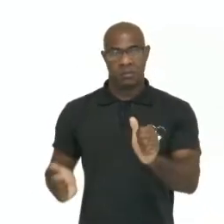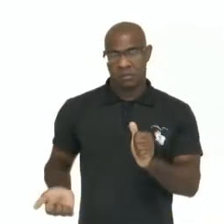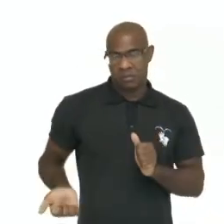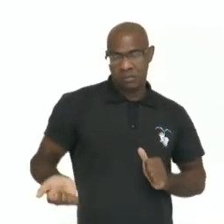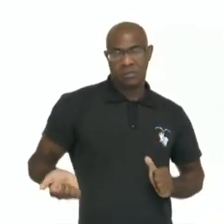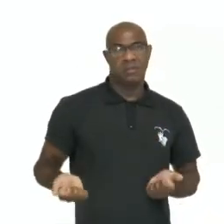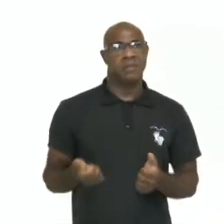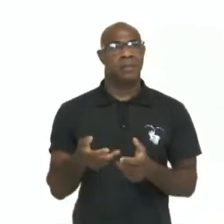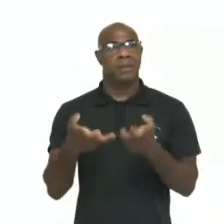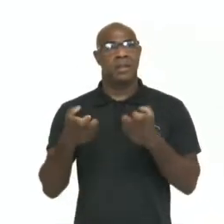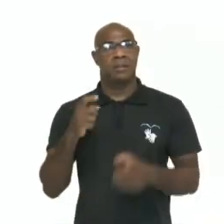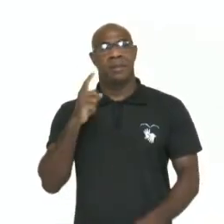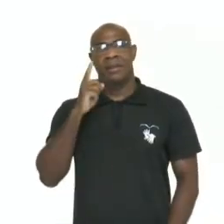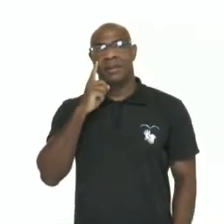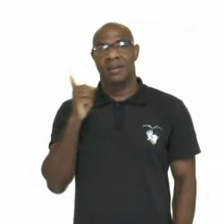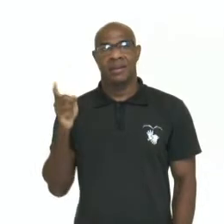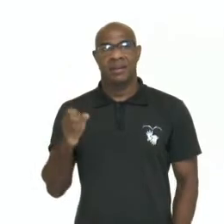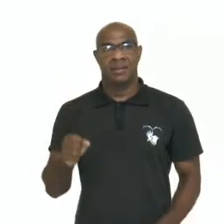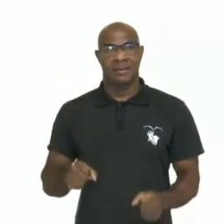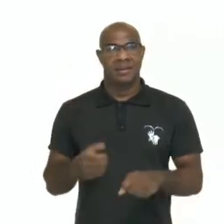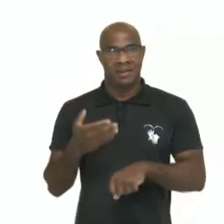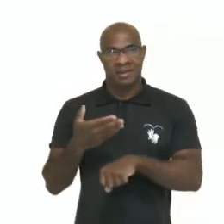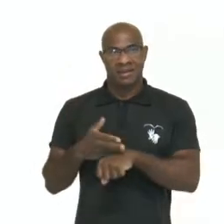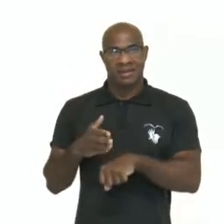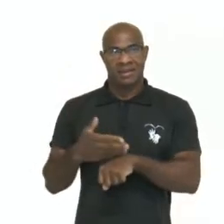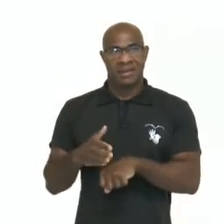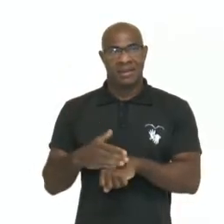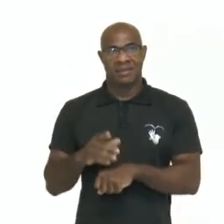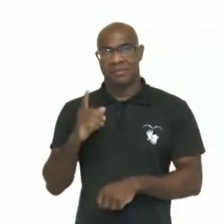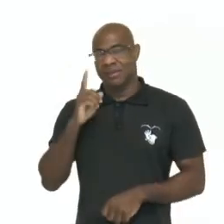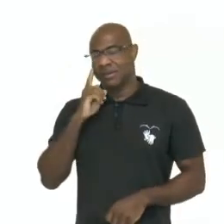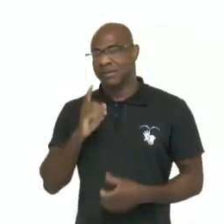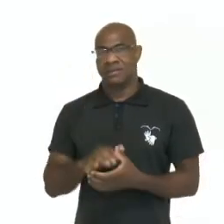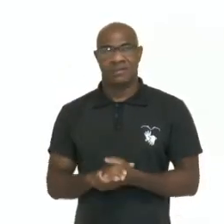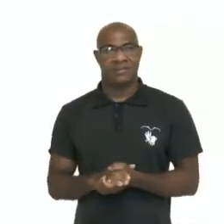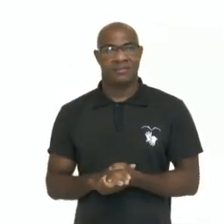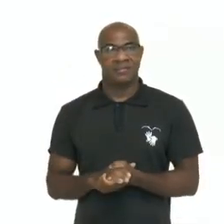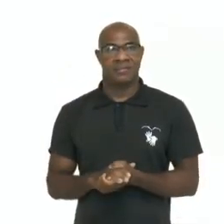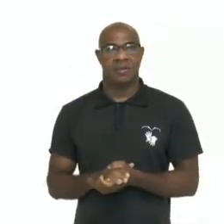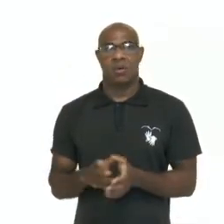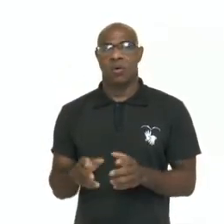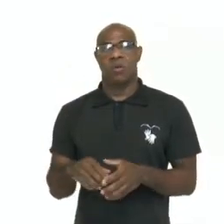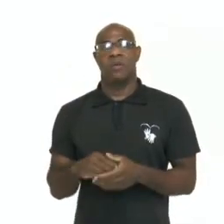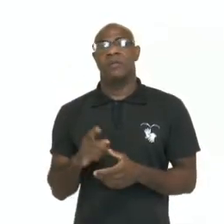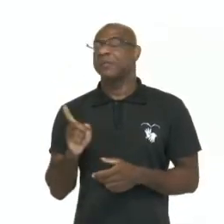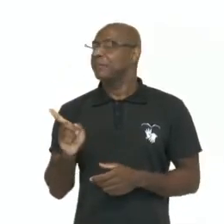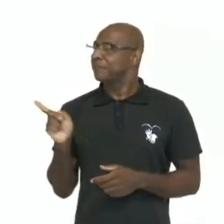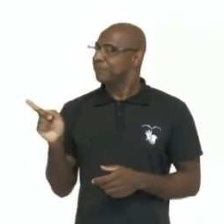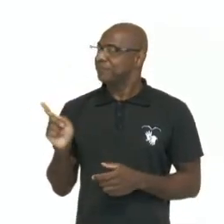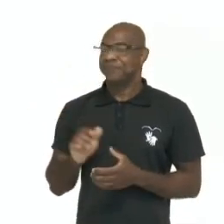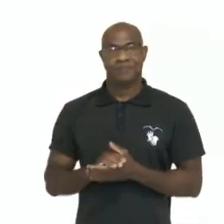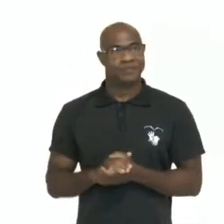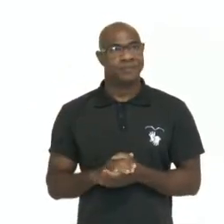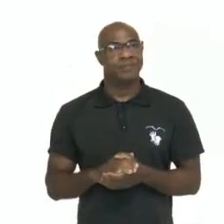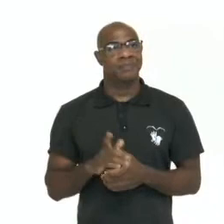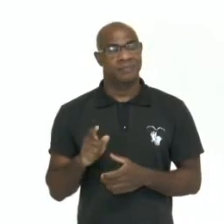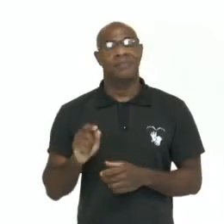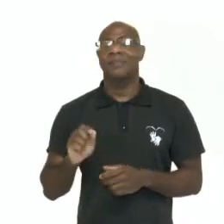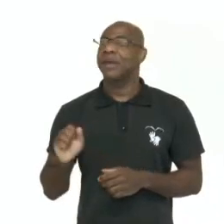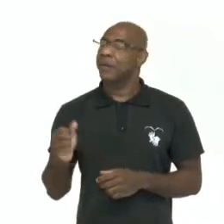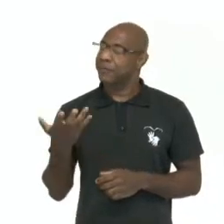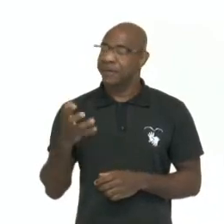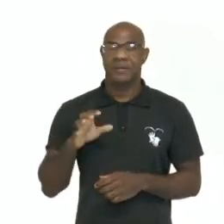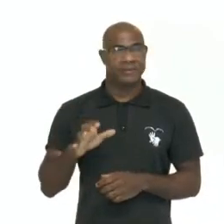gente percebe uma postura de treinamento, até com luvas, protetores, né? Mas é isso que acontece.